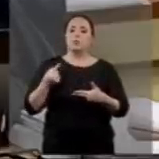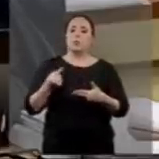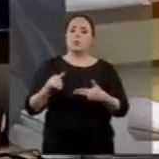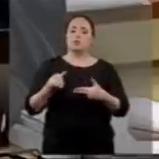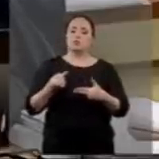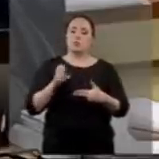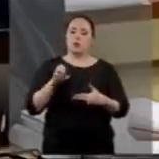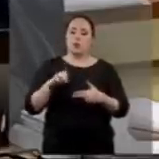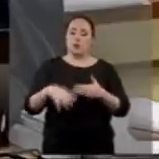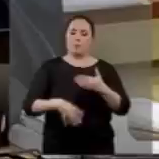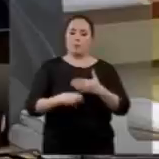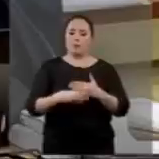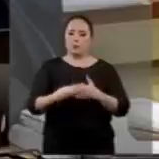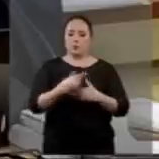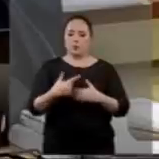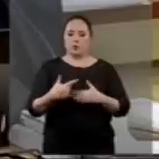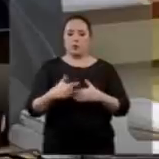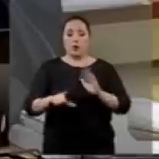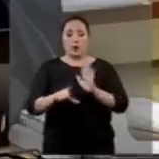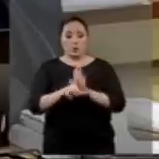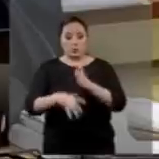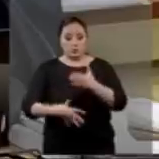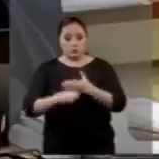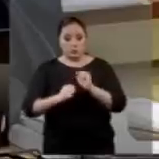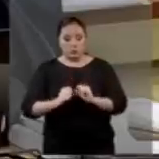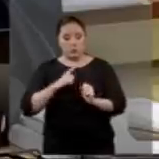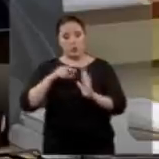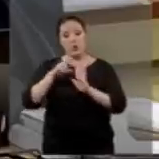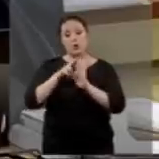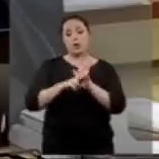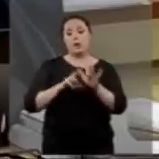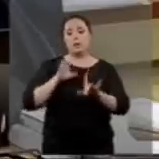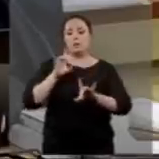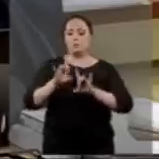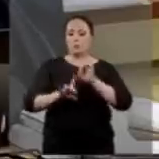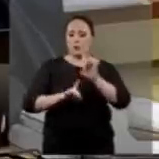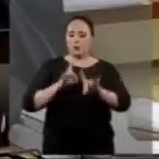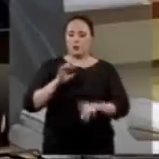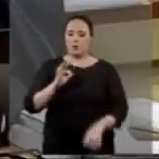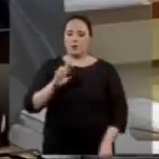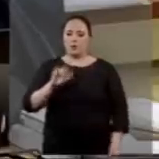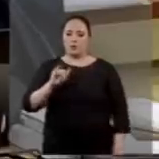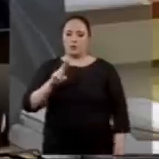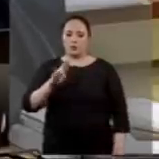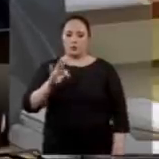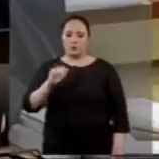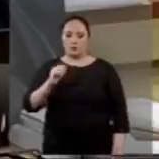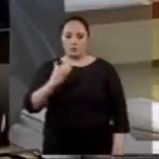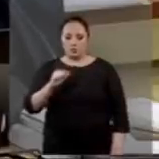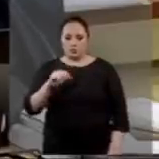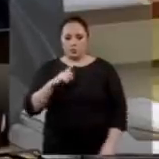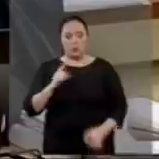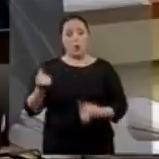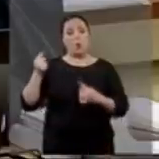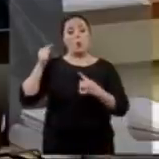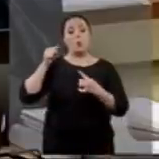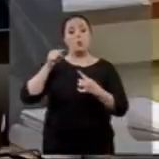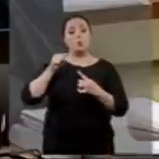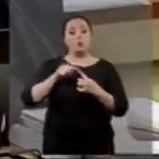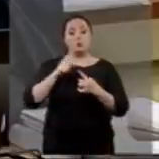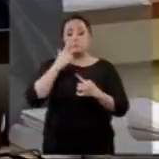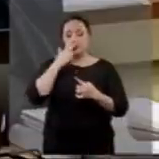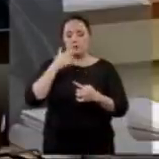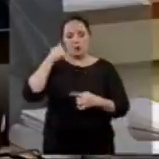42. Lei complementar poderá estabelecer critérios especiais de tributação com o objetivo de